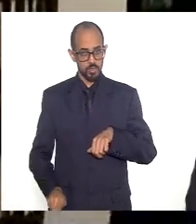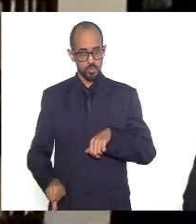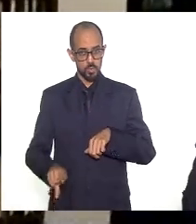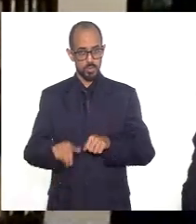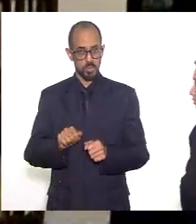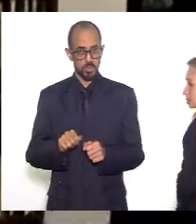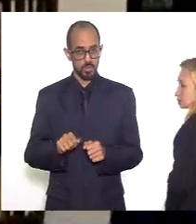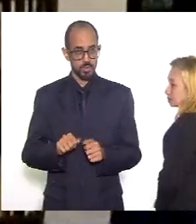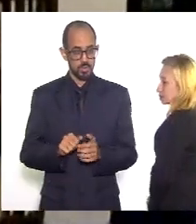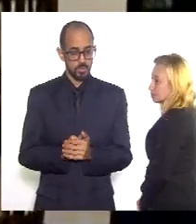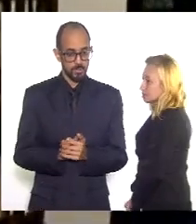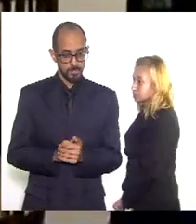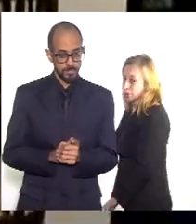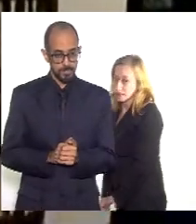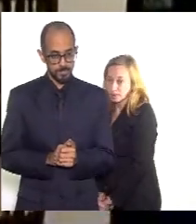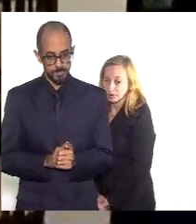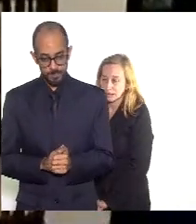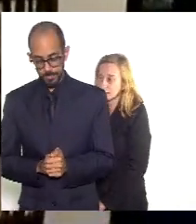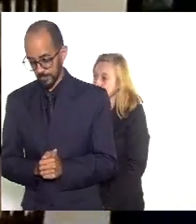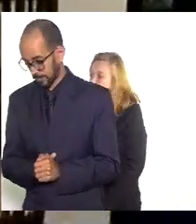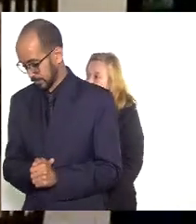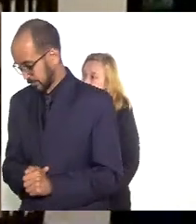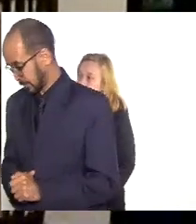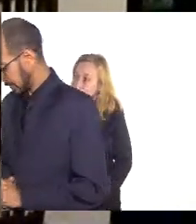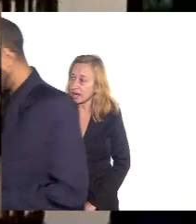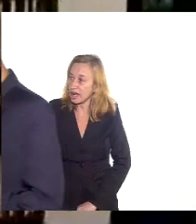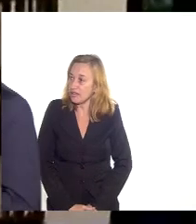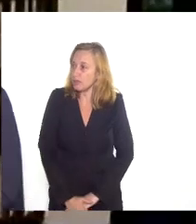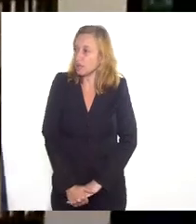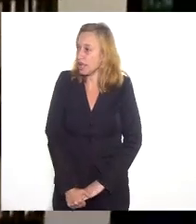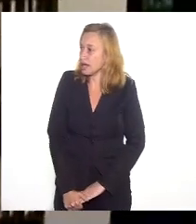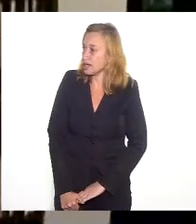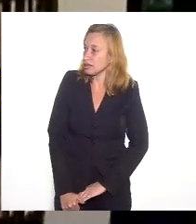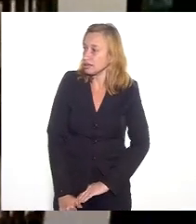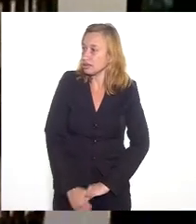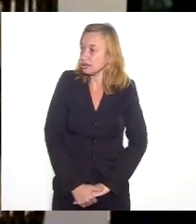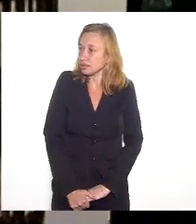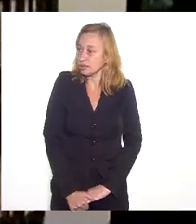nós temos que fazer o trabalho de convencimento,